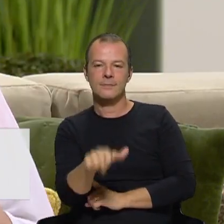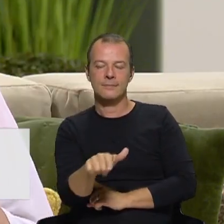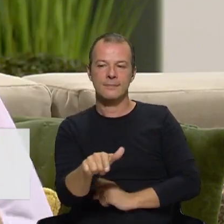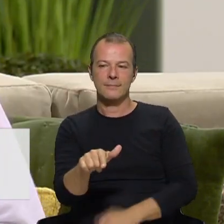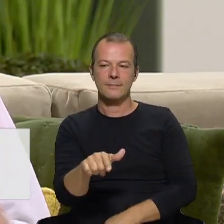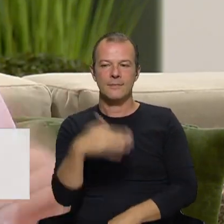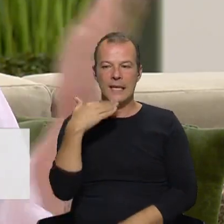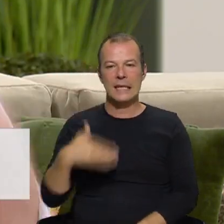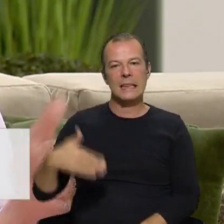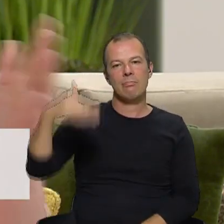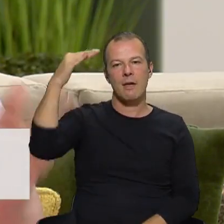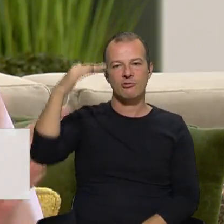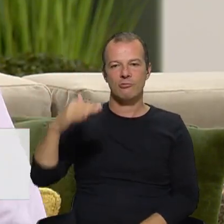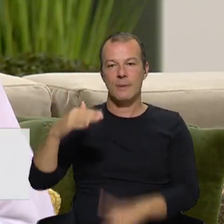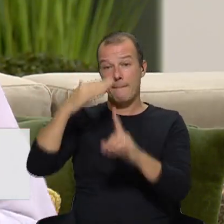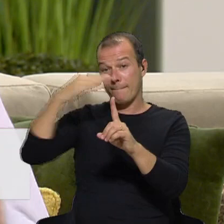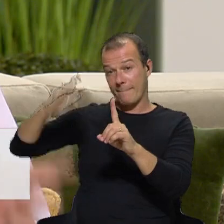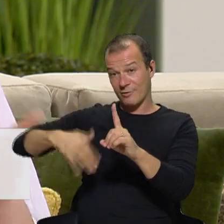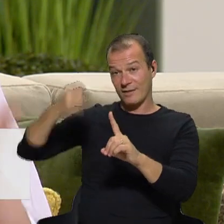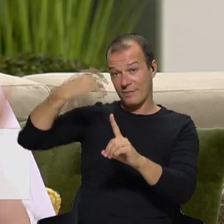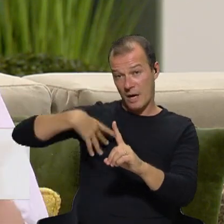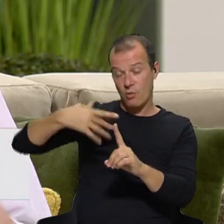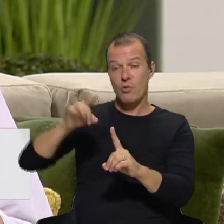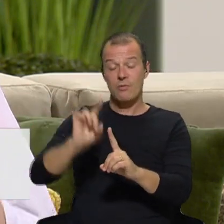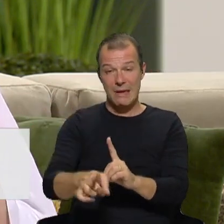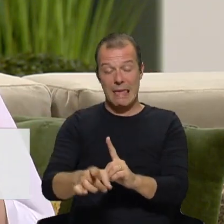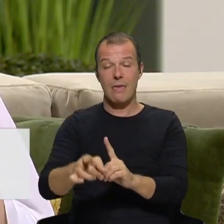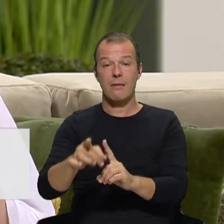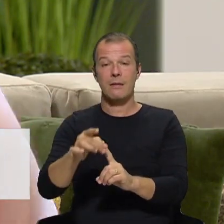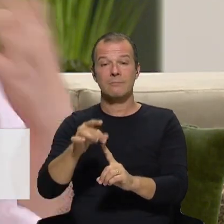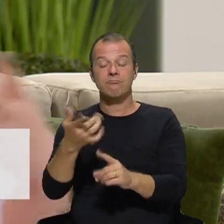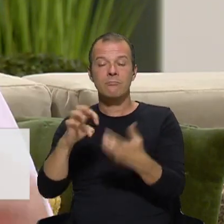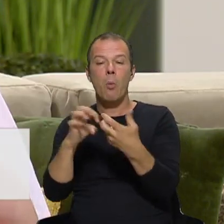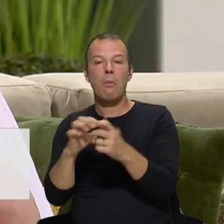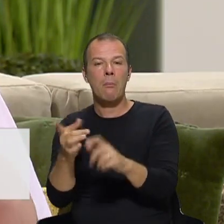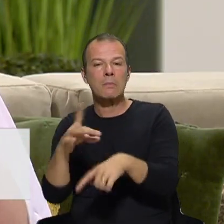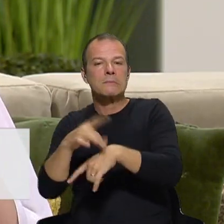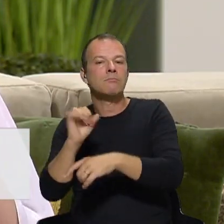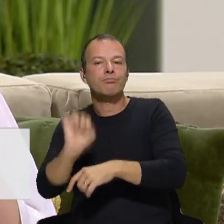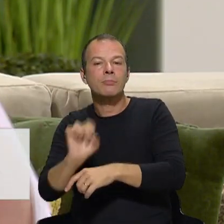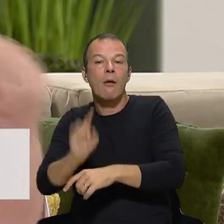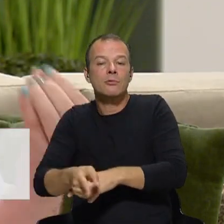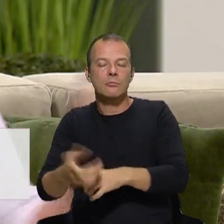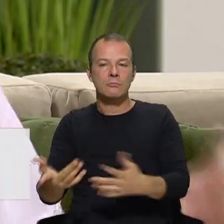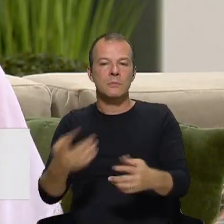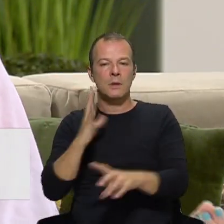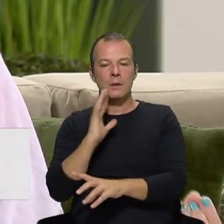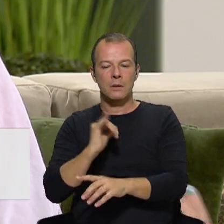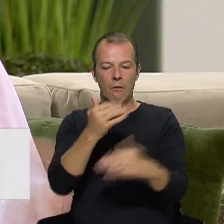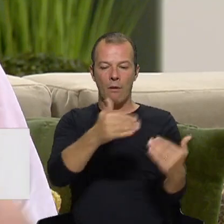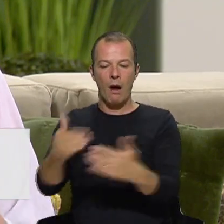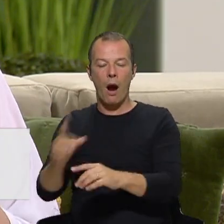com idades muito inferiores o que é que era isto e o que é que nos limitava ou